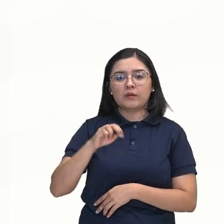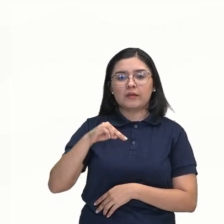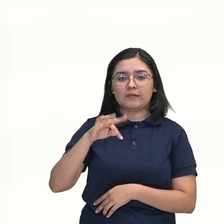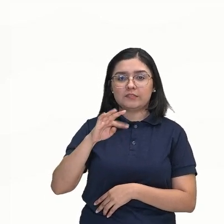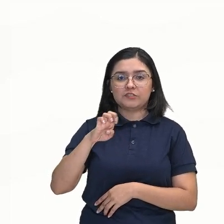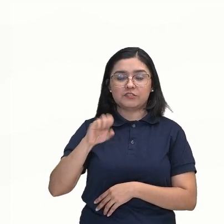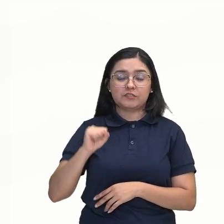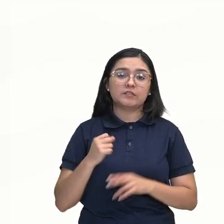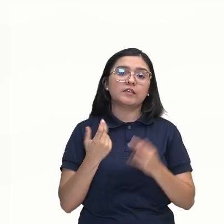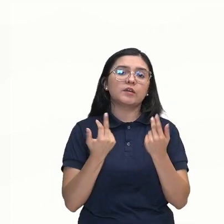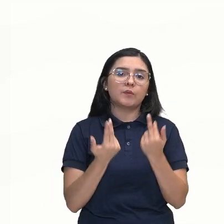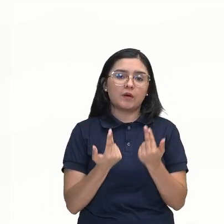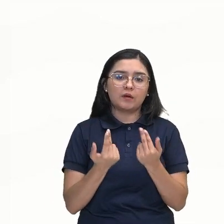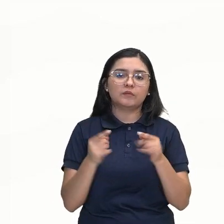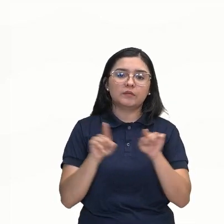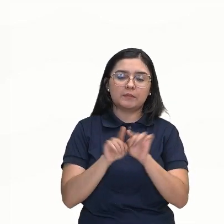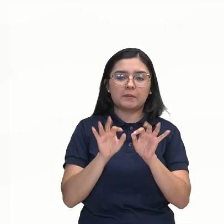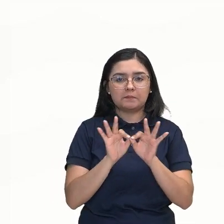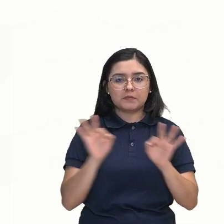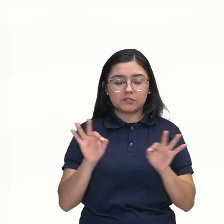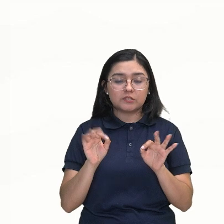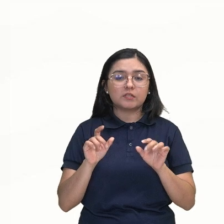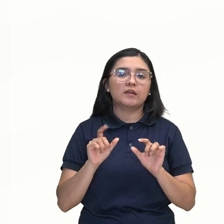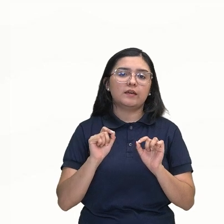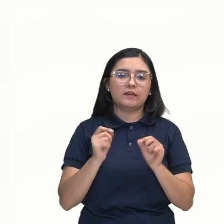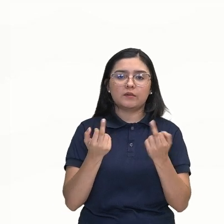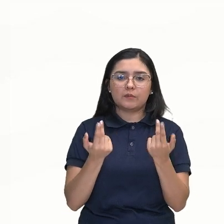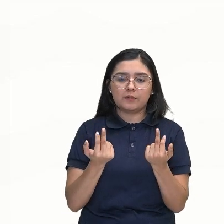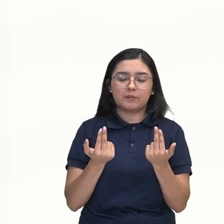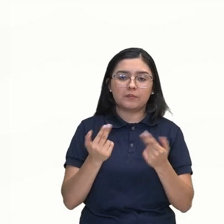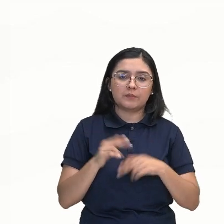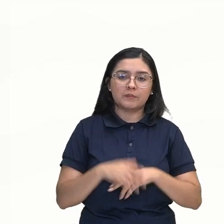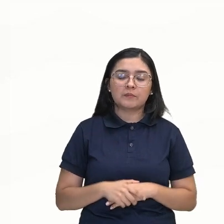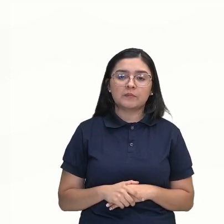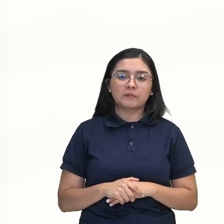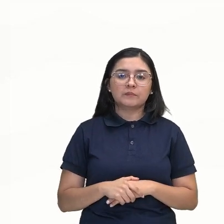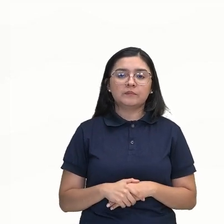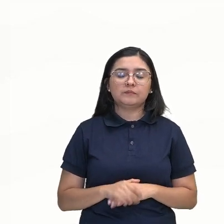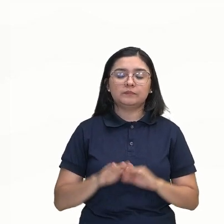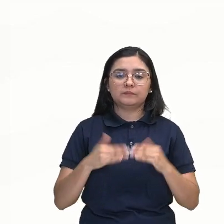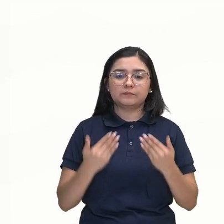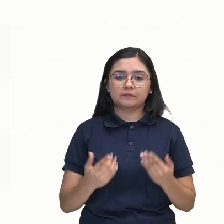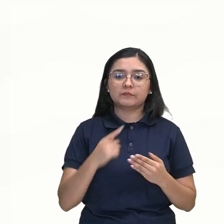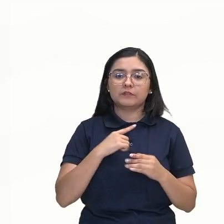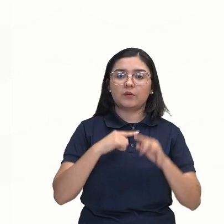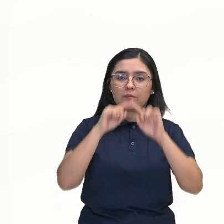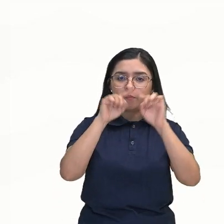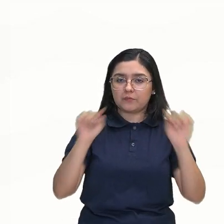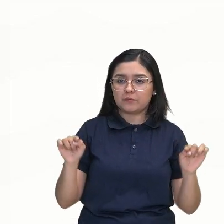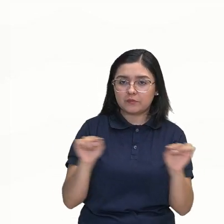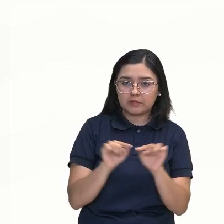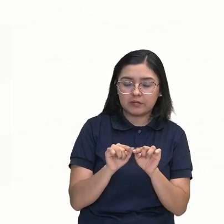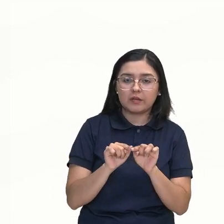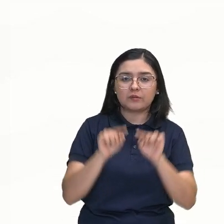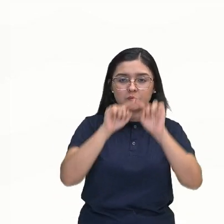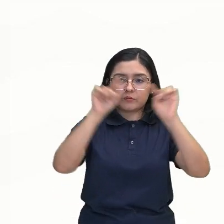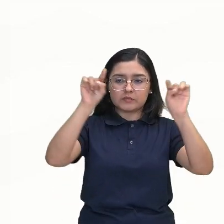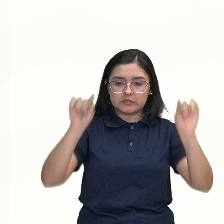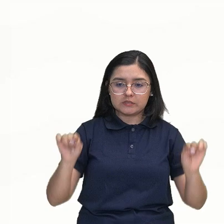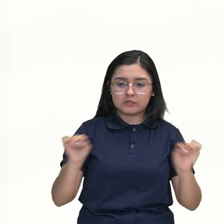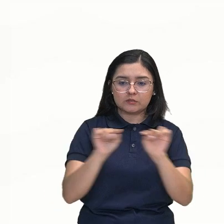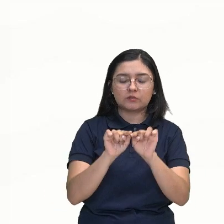iguais ou de mesma medida, tá bom? Então, todos os seus lados e todos os seus